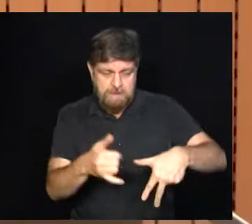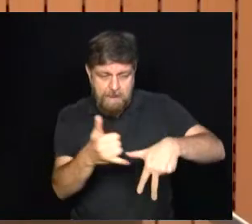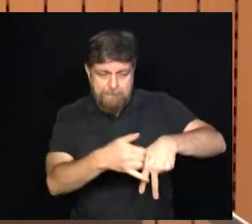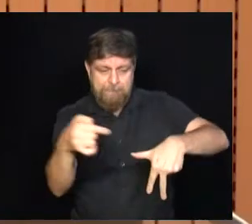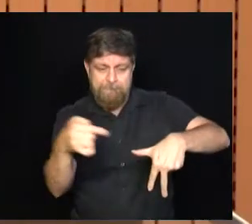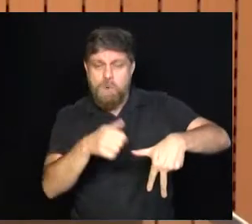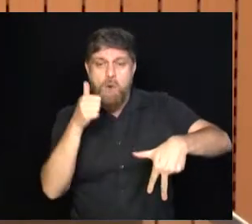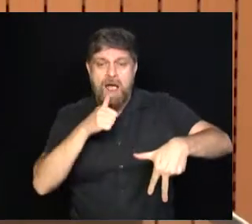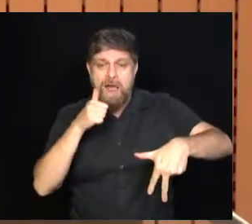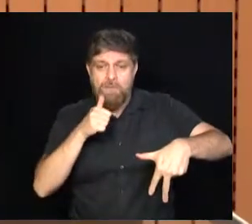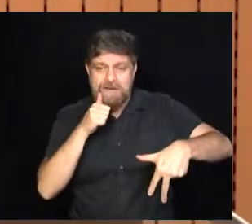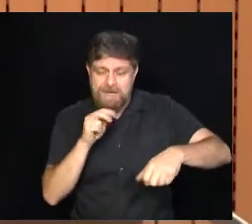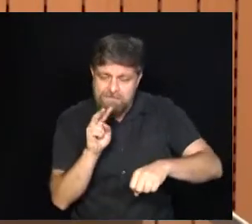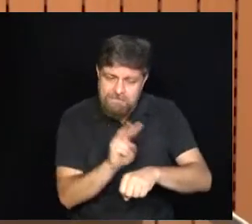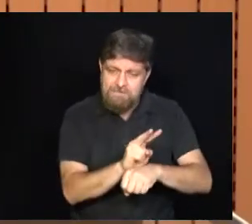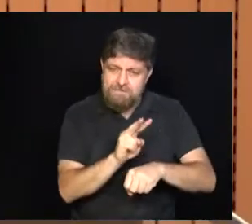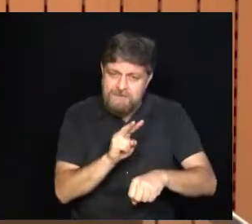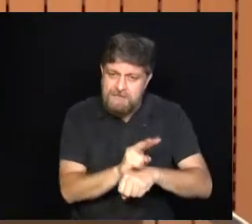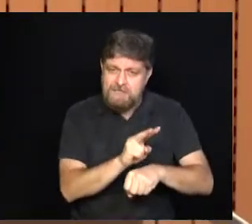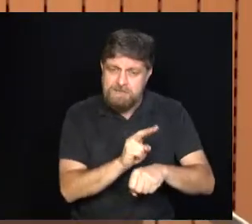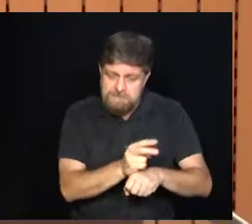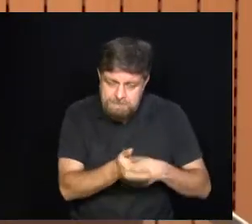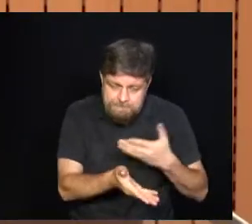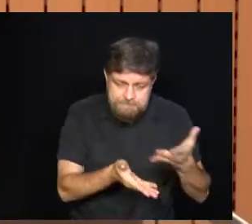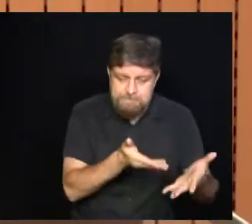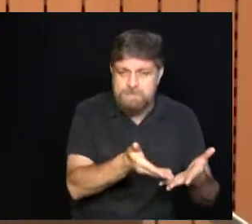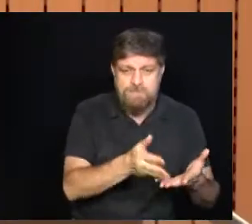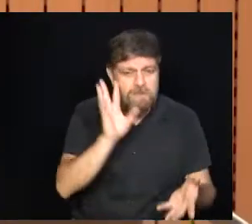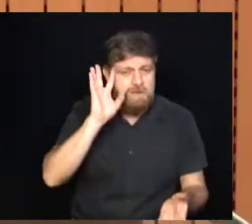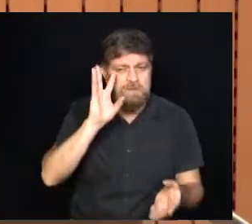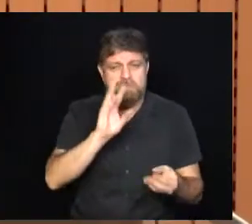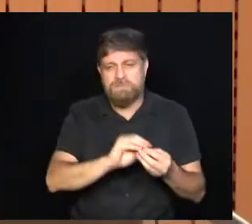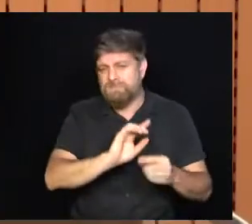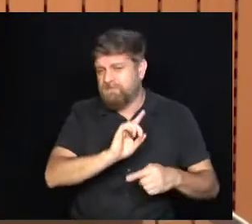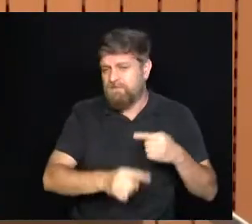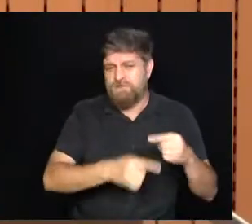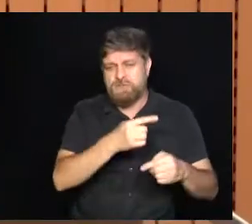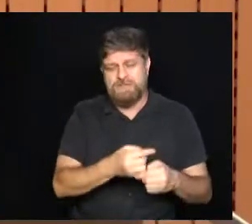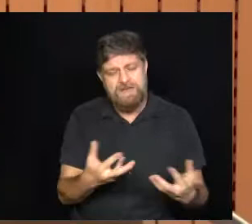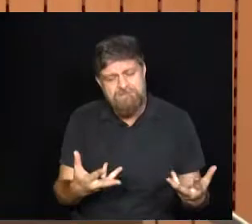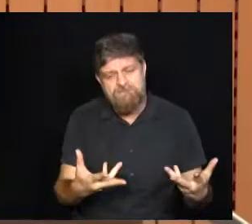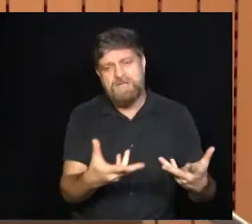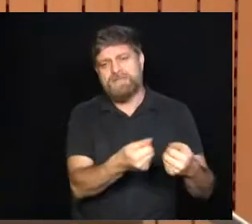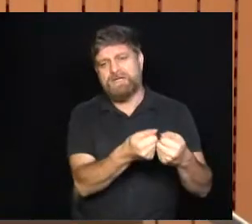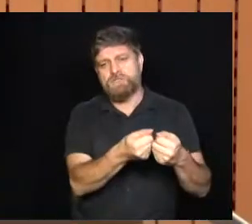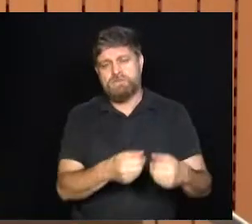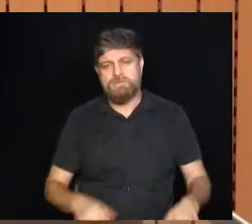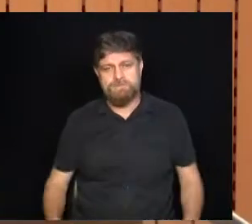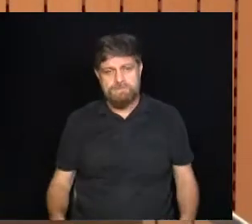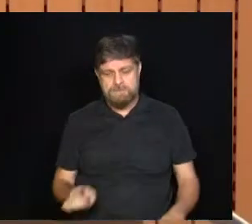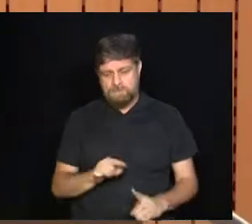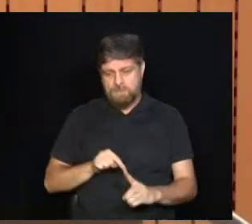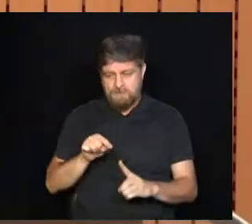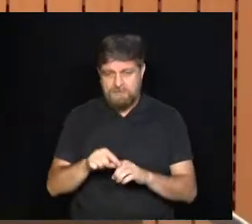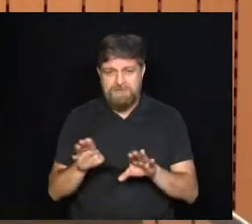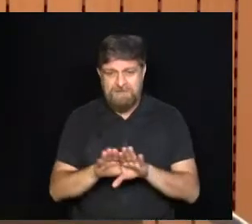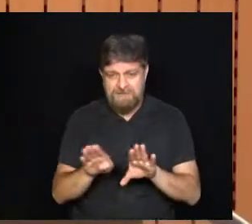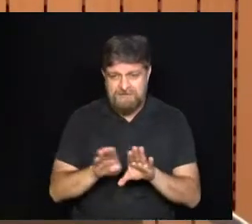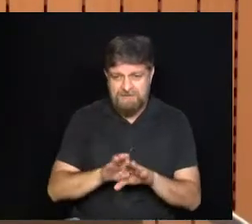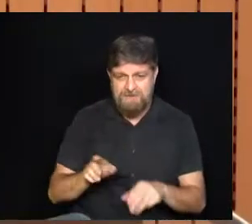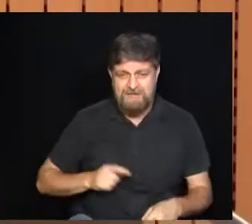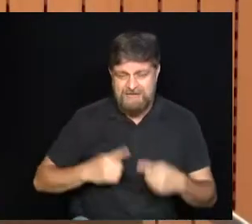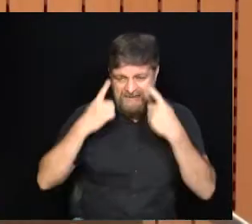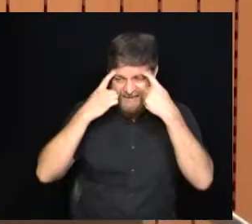especificamente, essa população que é de mulheres, e esse resultado ele é fantástico. Então, também tem o objetivo de prevenir e combater diversos tipos